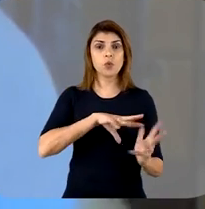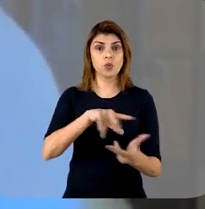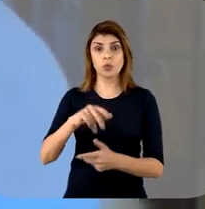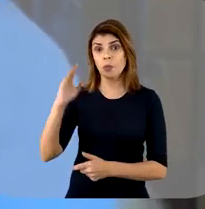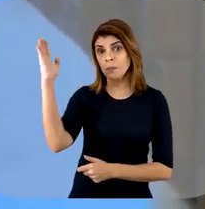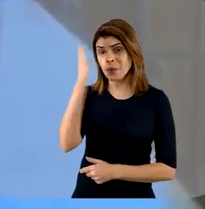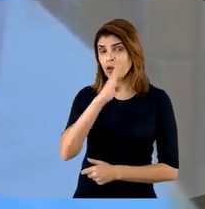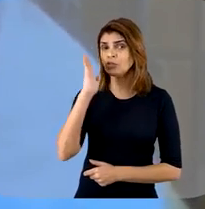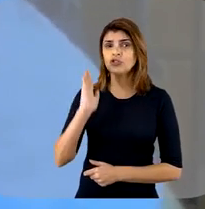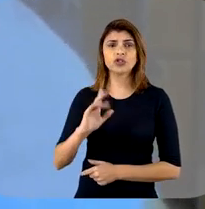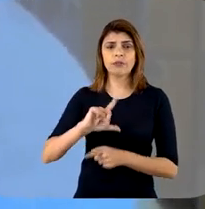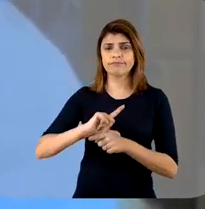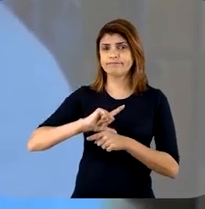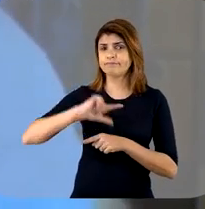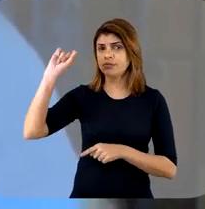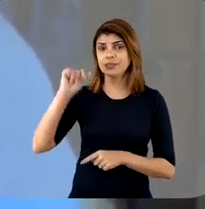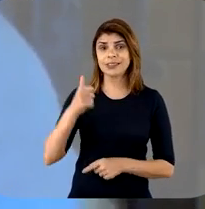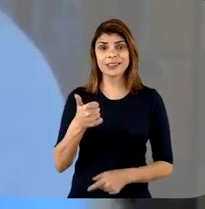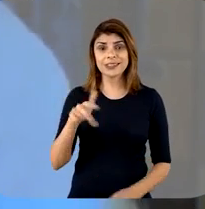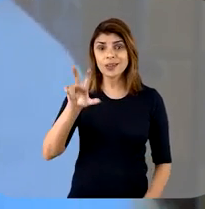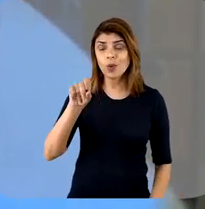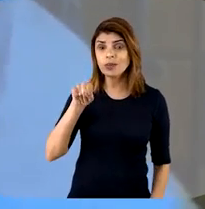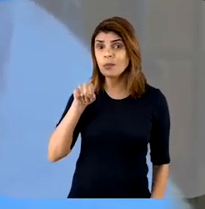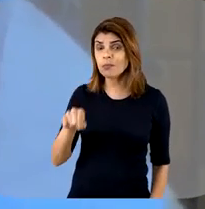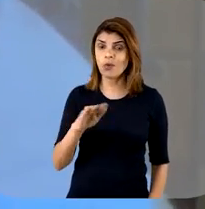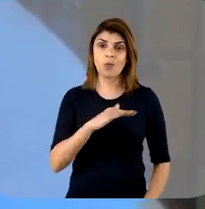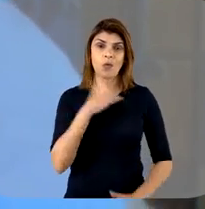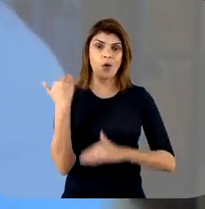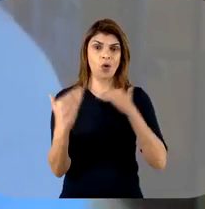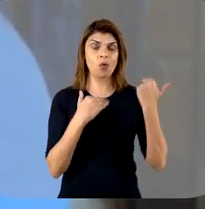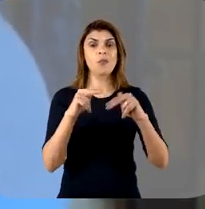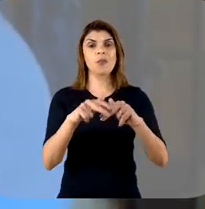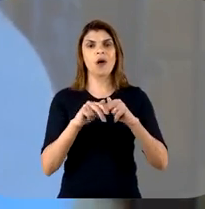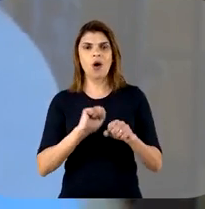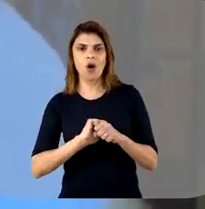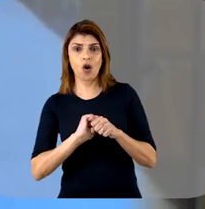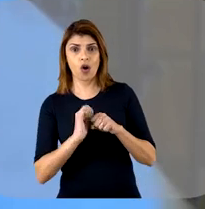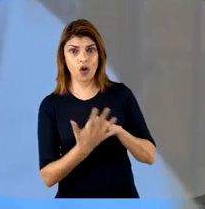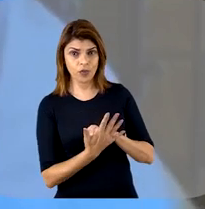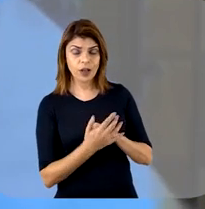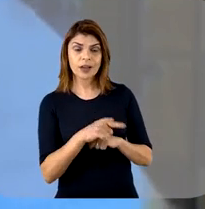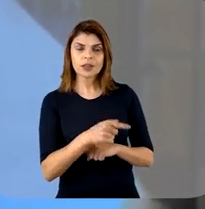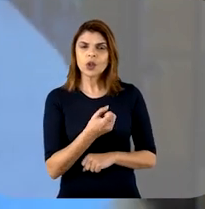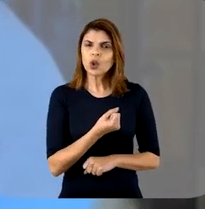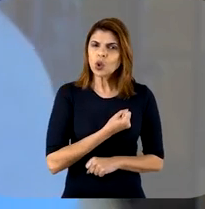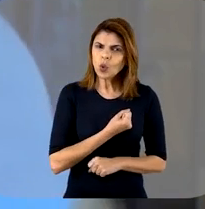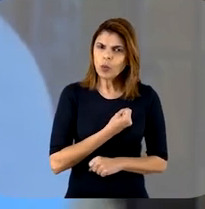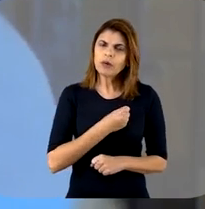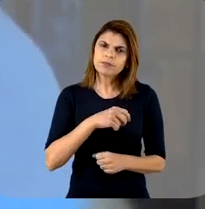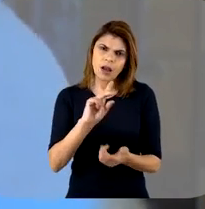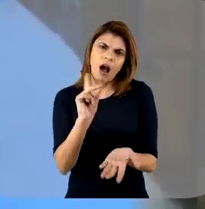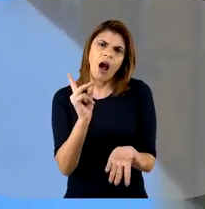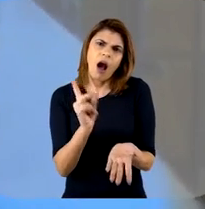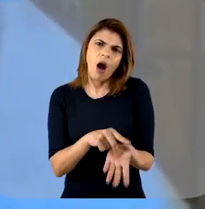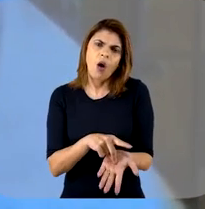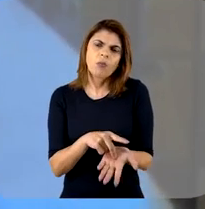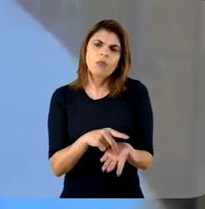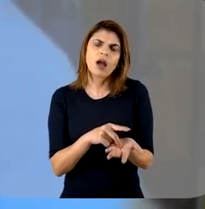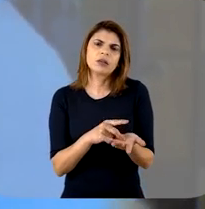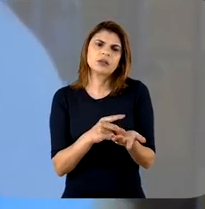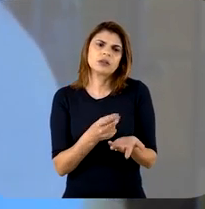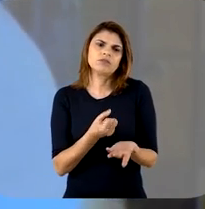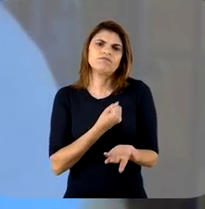já ultrapassa 150 mil óbitos pelo Covid. Então, esses são números que realmente, né,